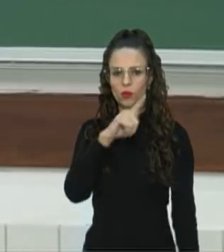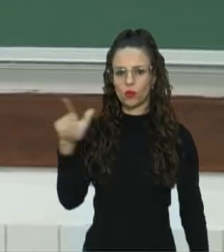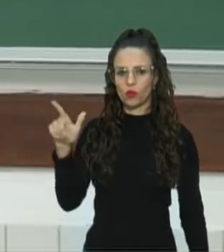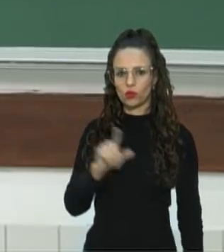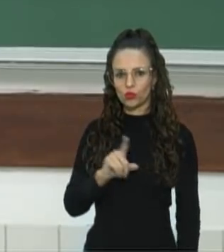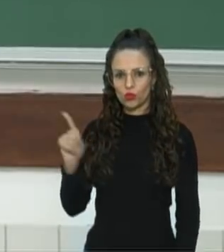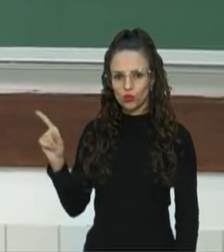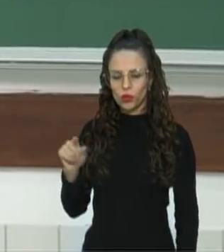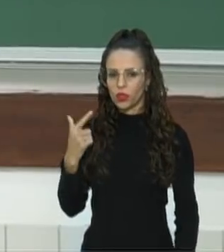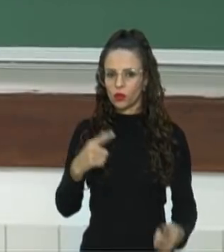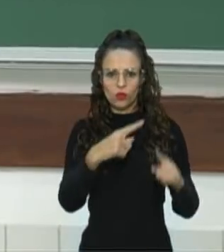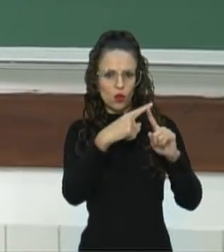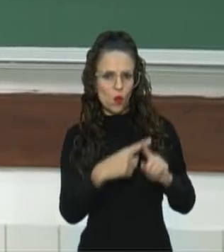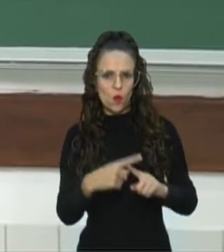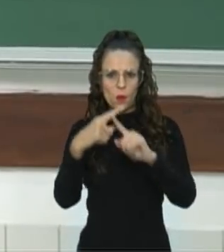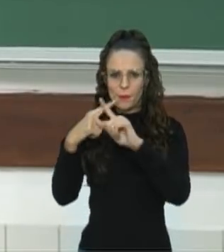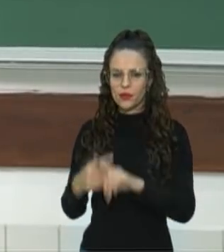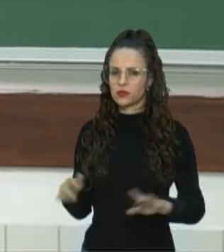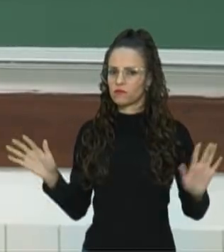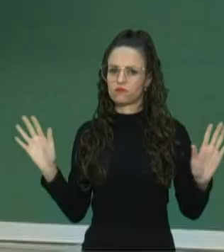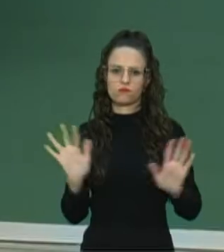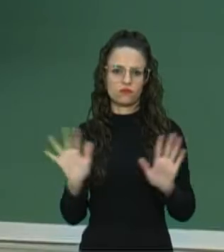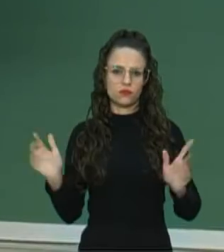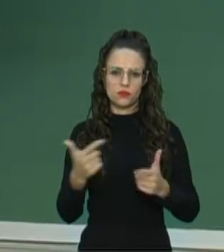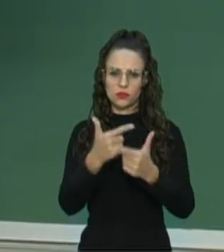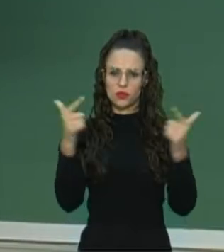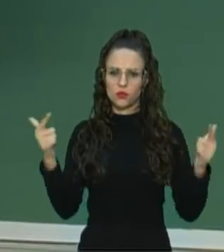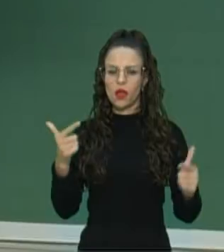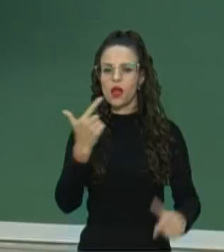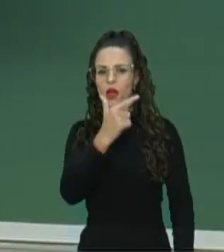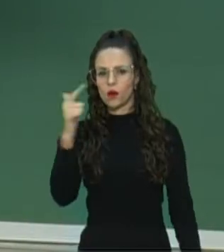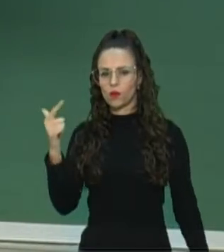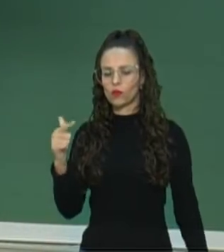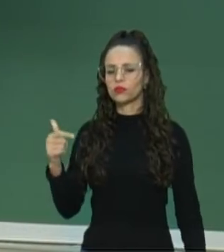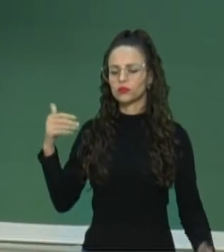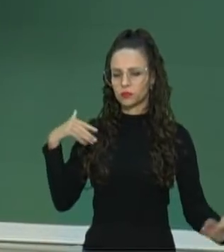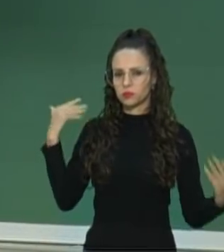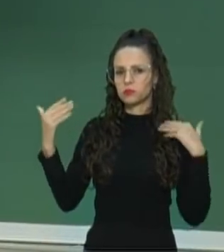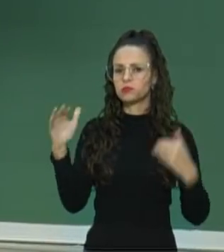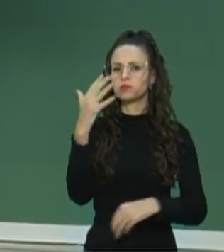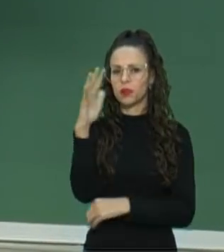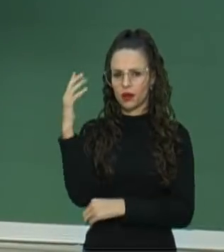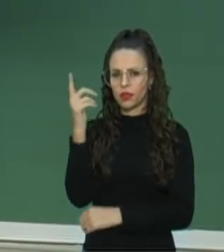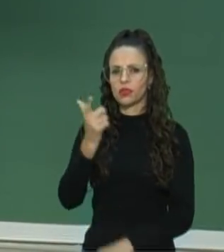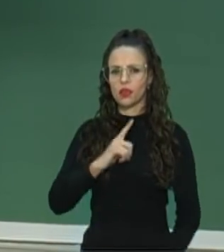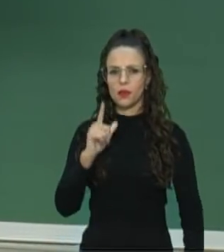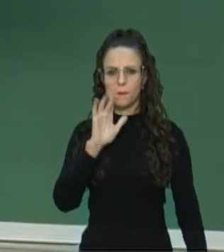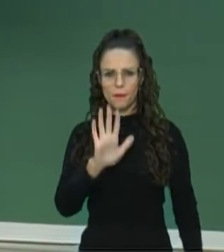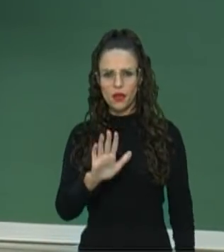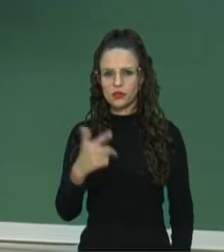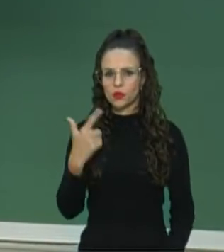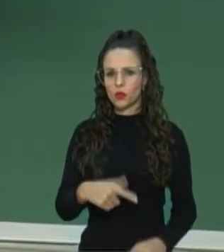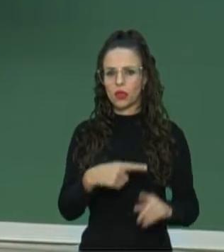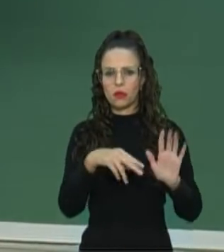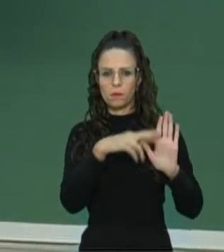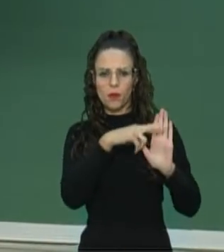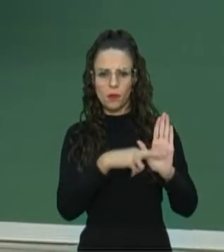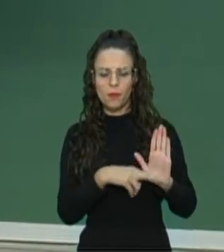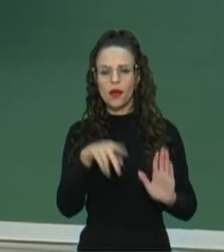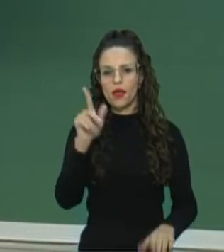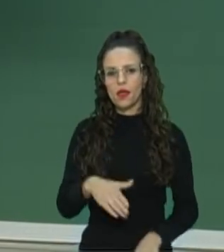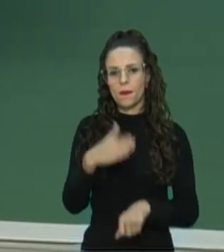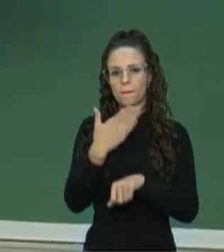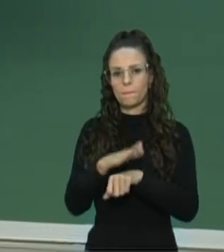não existe competição nessa atividade, alguns parques, alguns locais até desenvolvem, né, mas não existe nada regulamentado, né, que é a prática